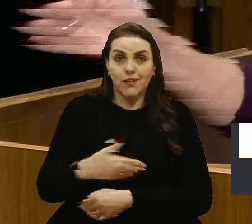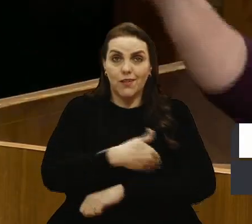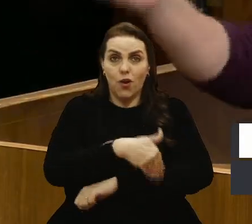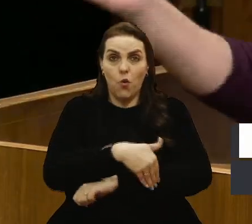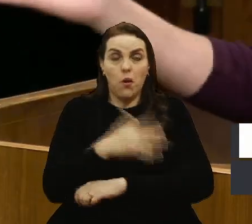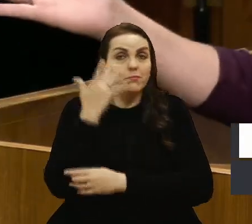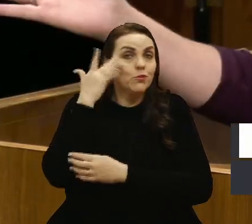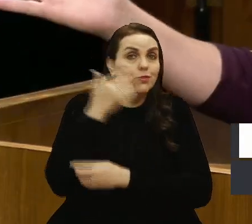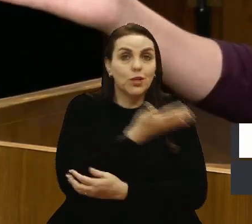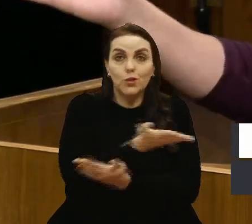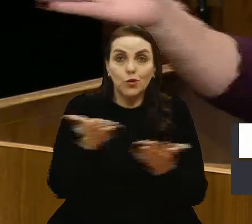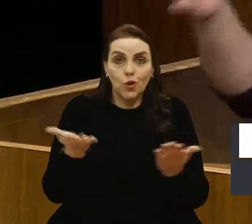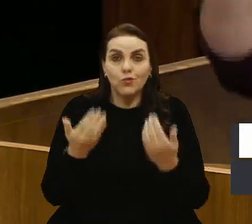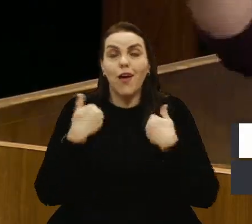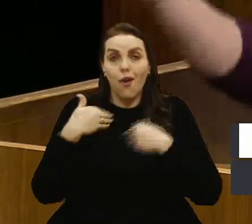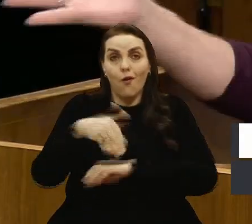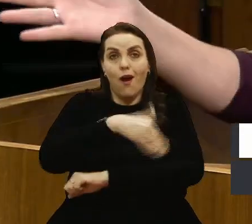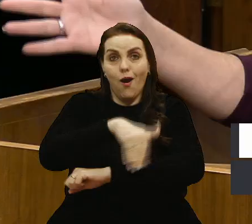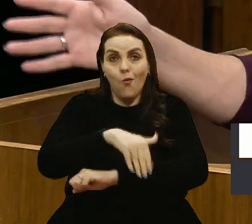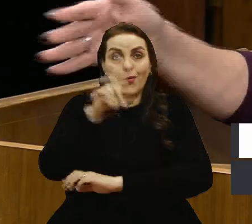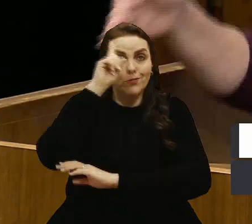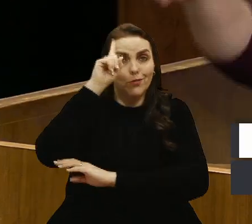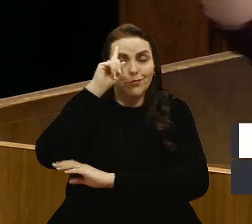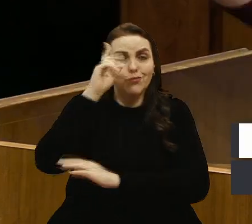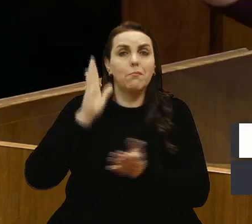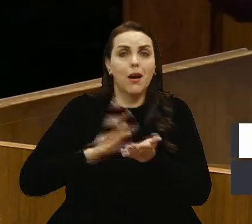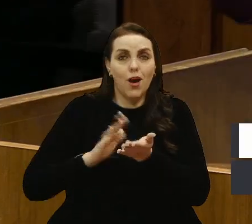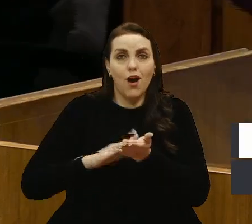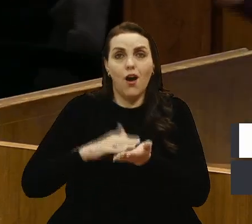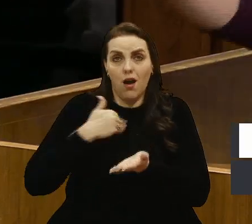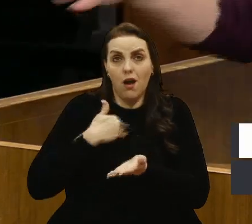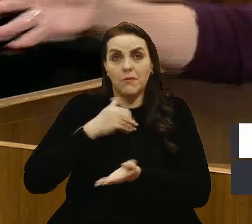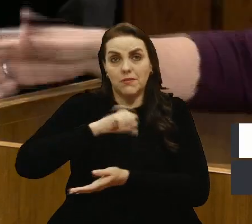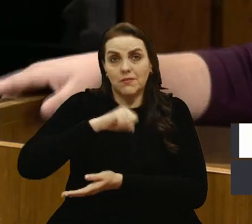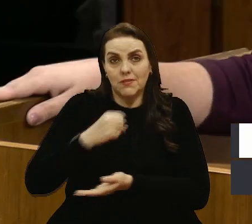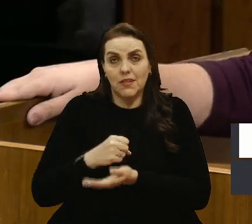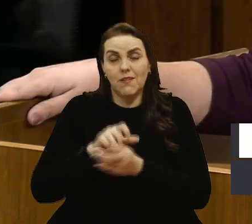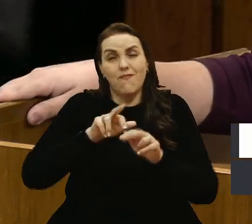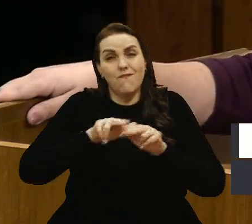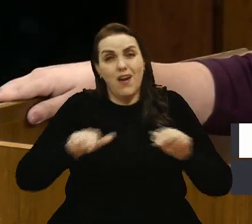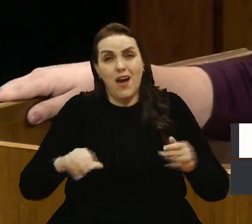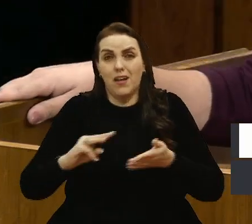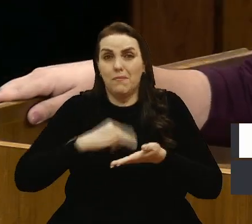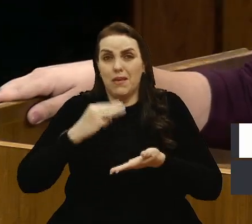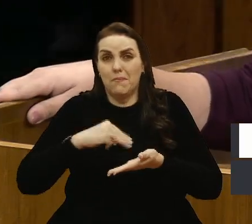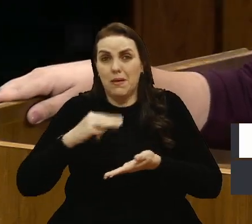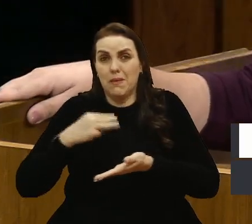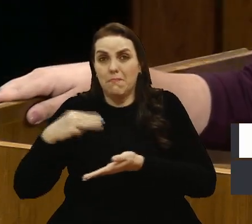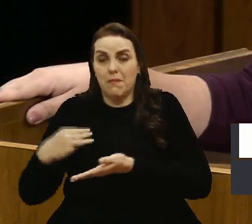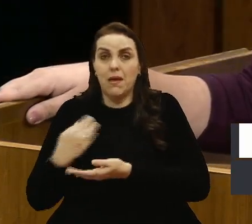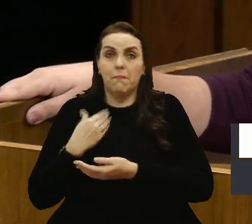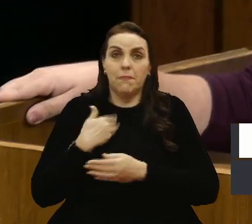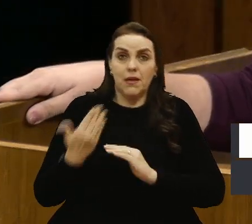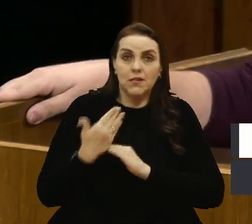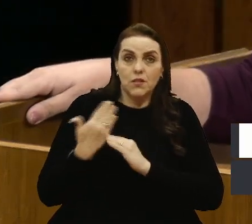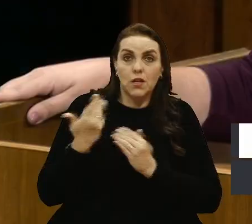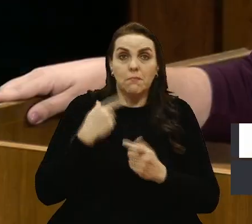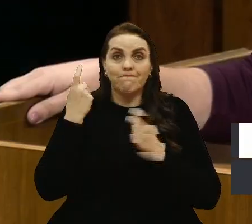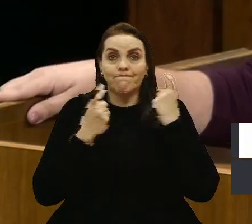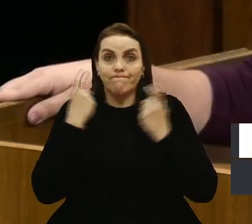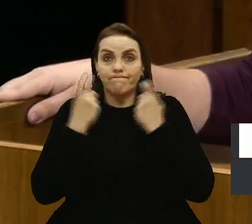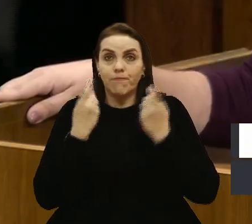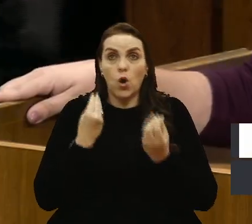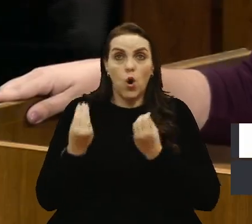os vereadores, mas eu que estou na rua todos os dias, eu sou cobrada. Agora tem inúmeras mensagens para ser respondida. A minha assessoria estava preocupada de que maneira que eu